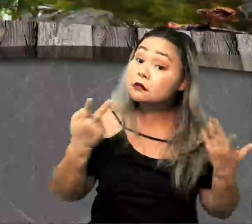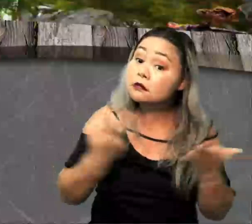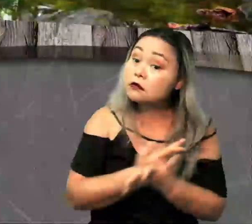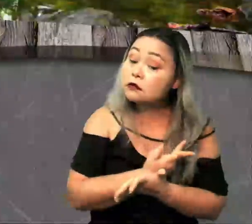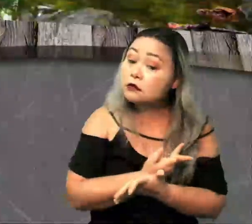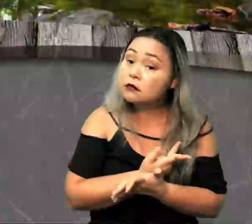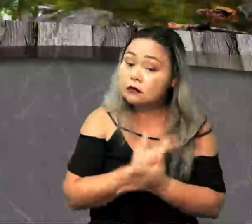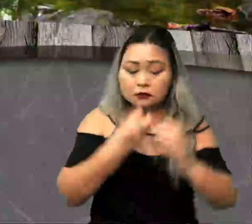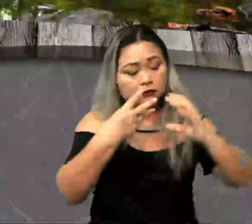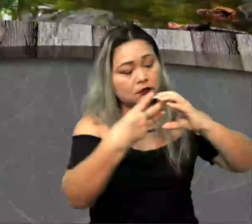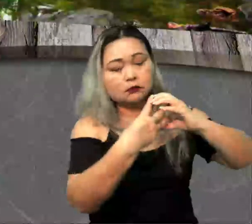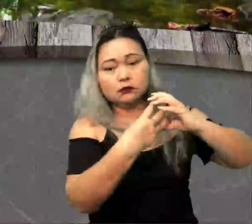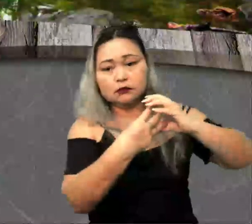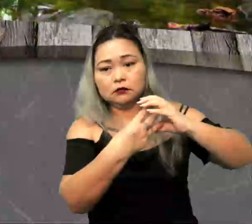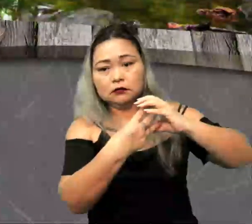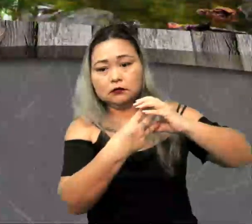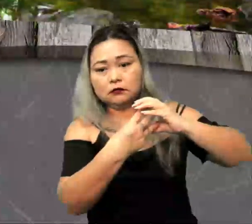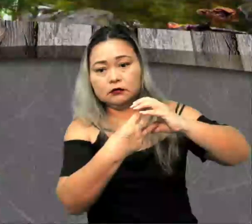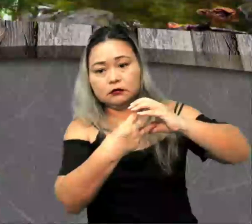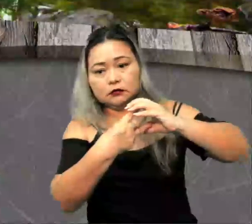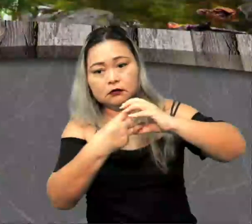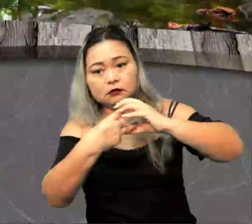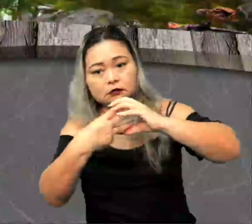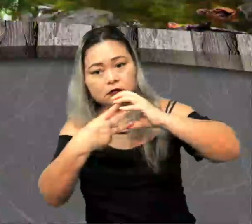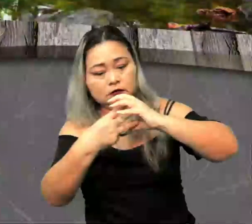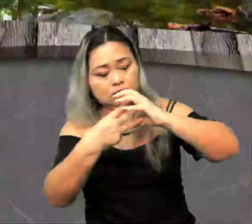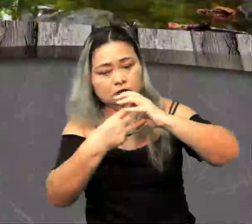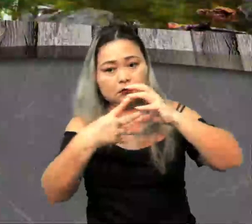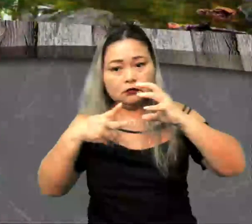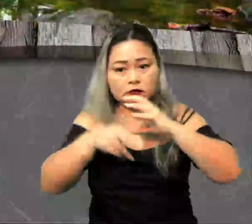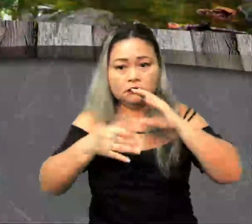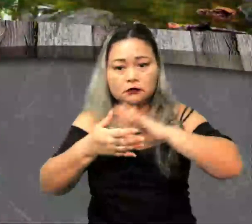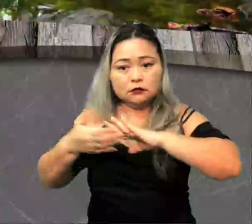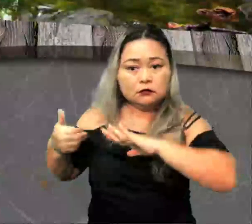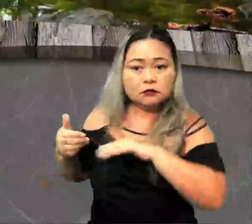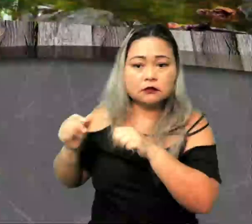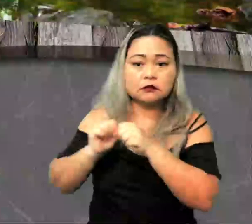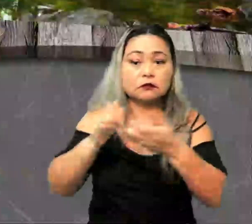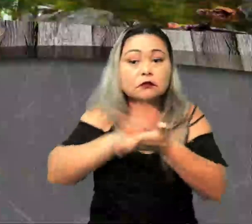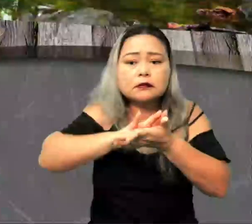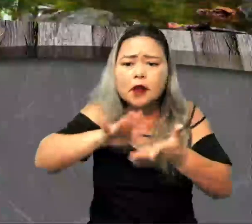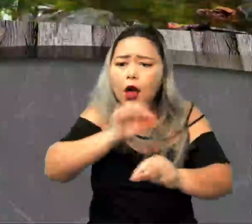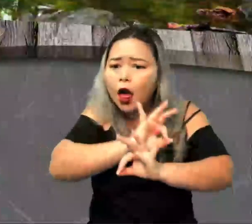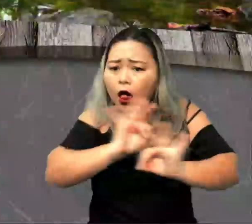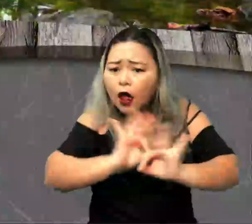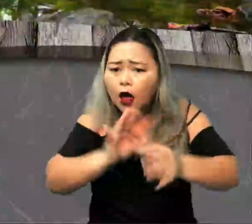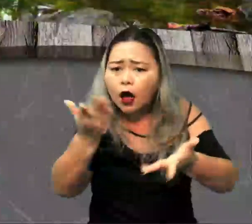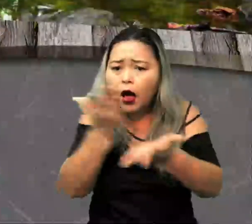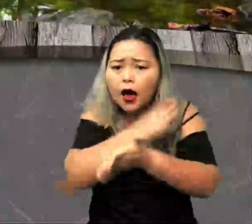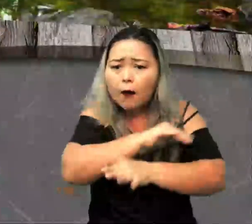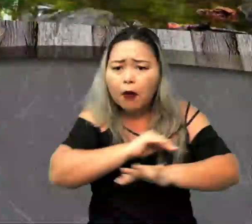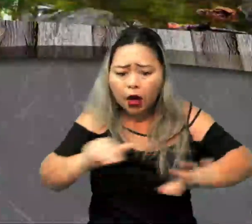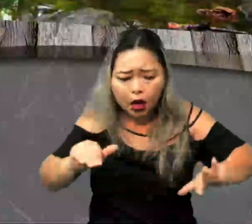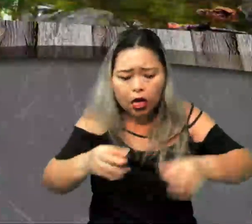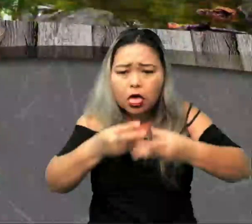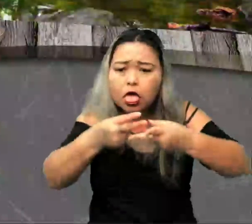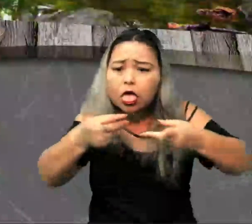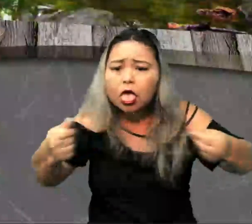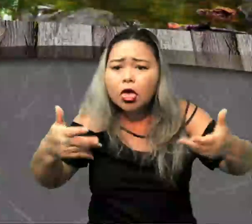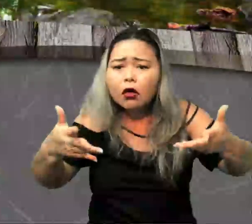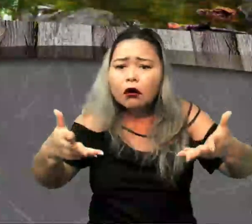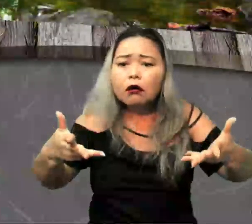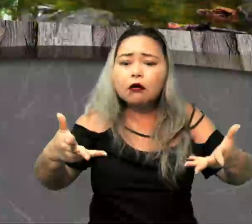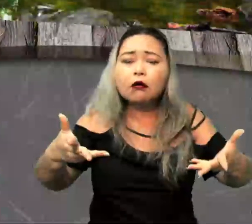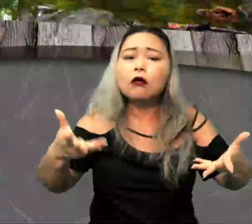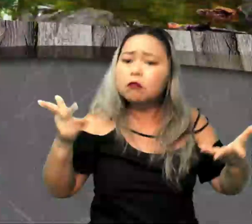uma célula se for lisada, se uma célula se romper, se ela for destruída, né? Como acontece rotineiramente,